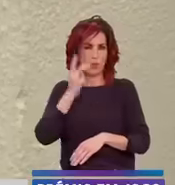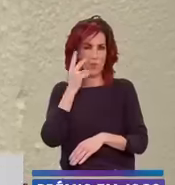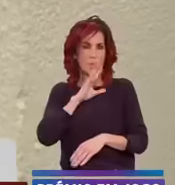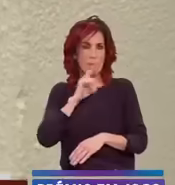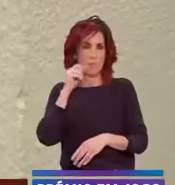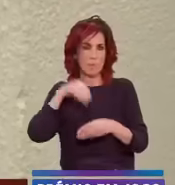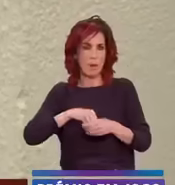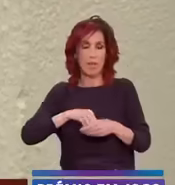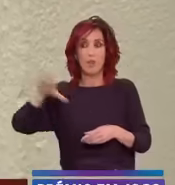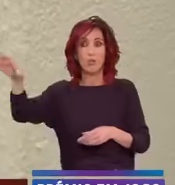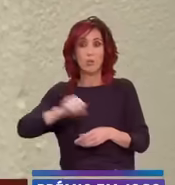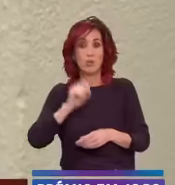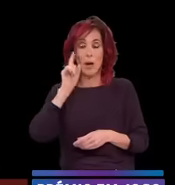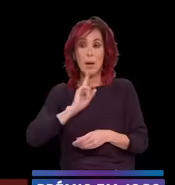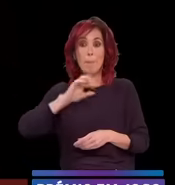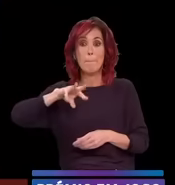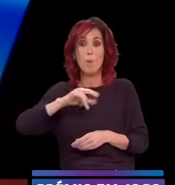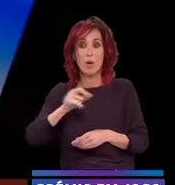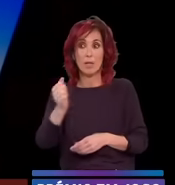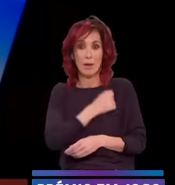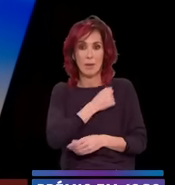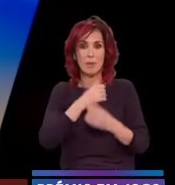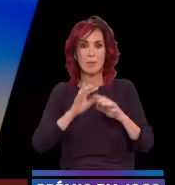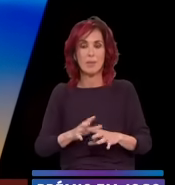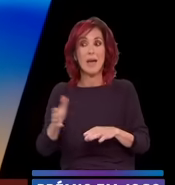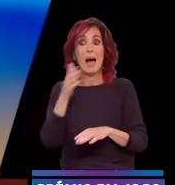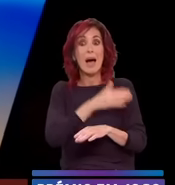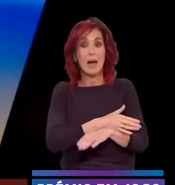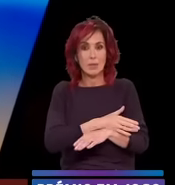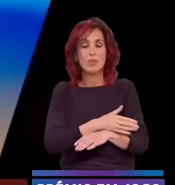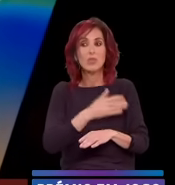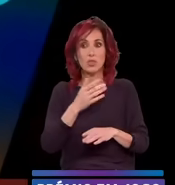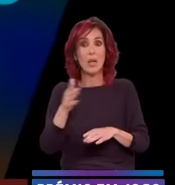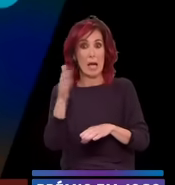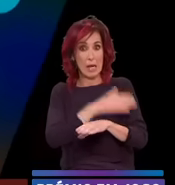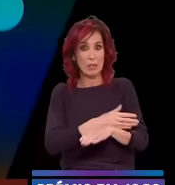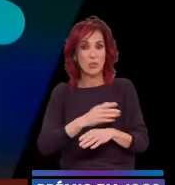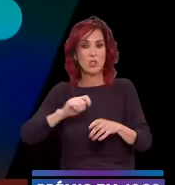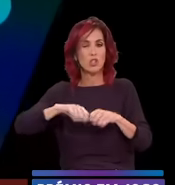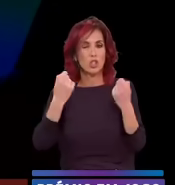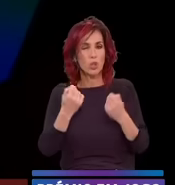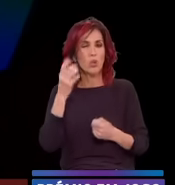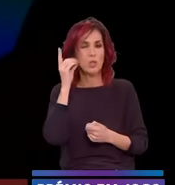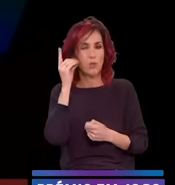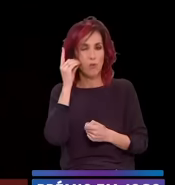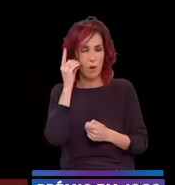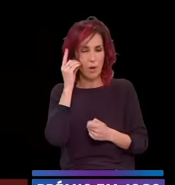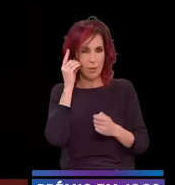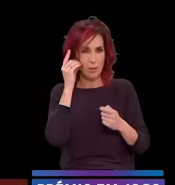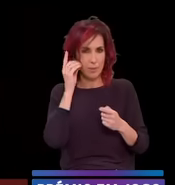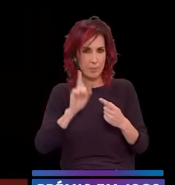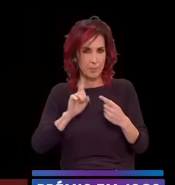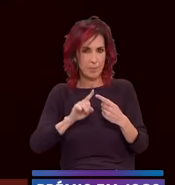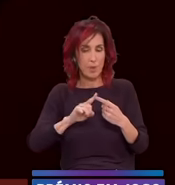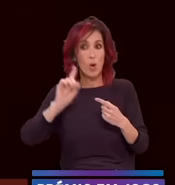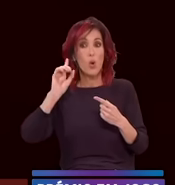pais e ido buscar Mónica à casa, mas não sem antes, alegadamente, ter desligado o telefone que usava.